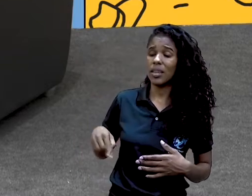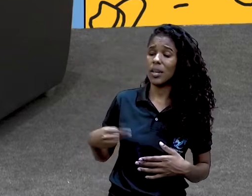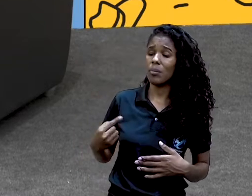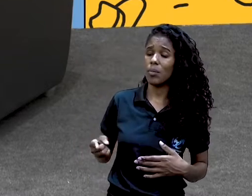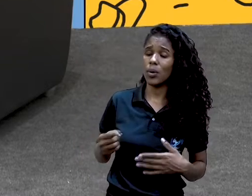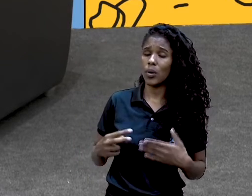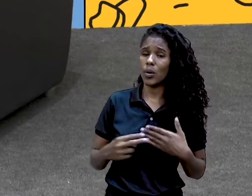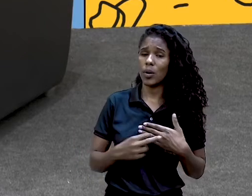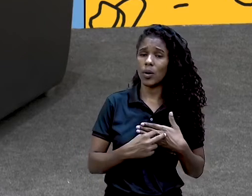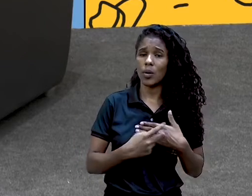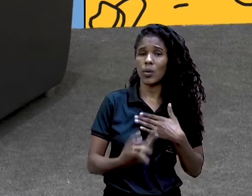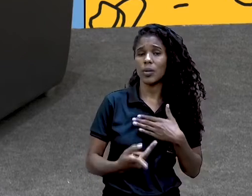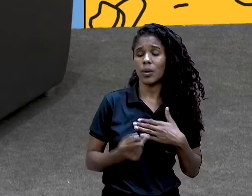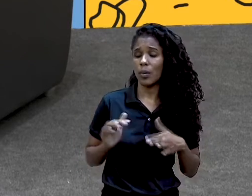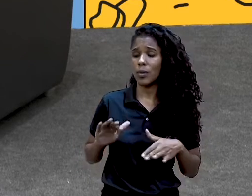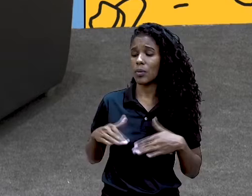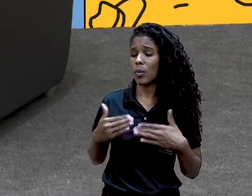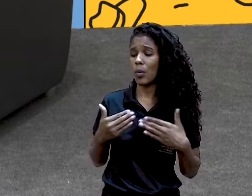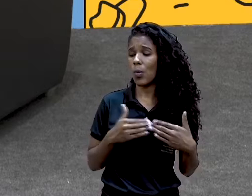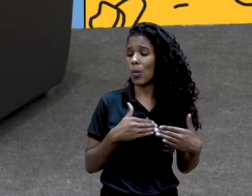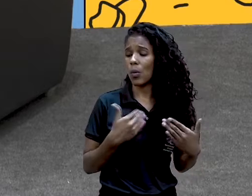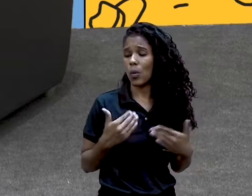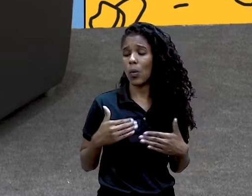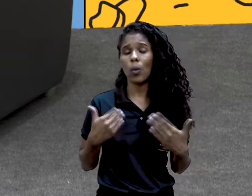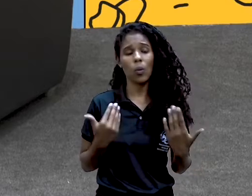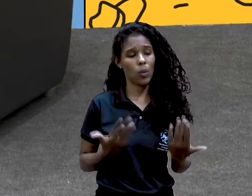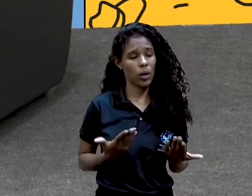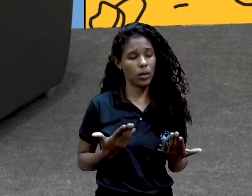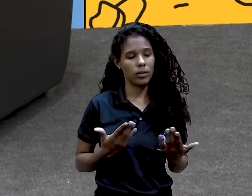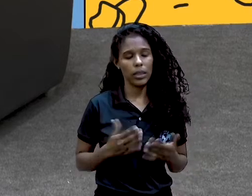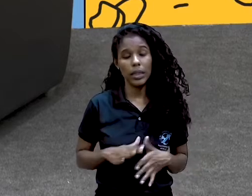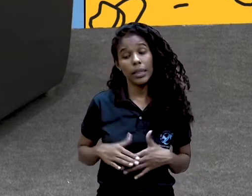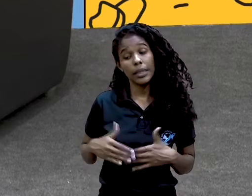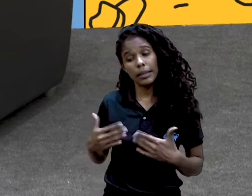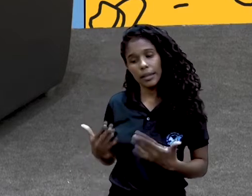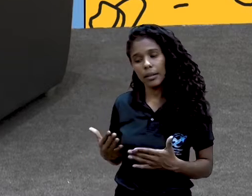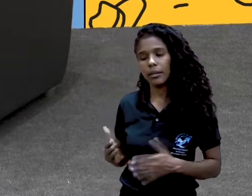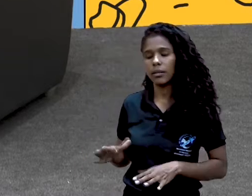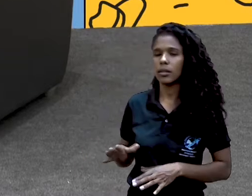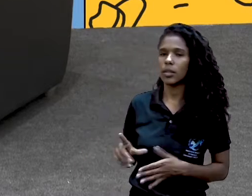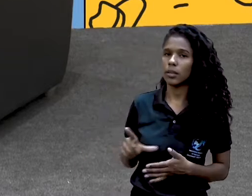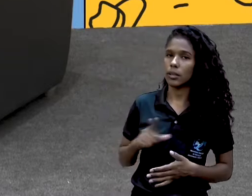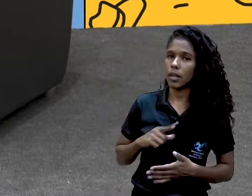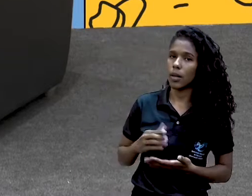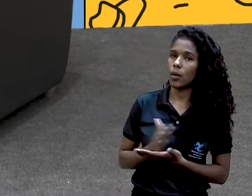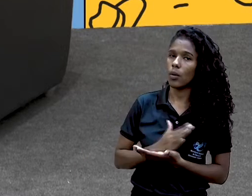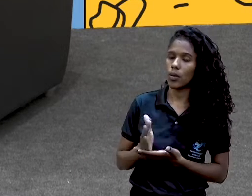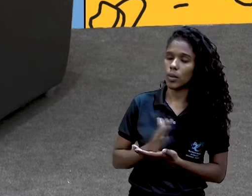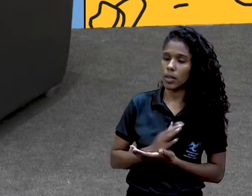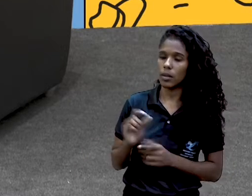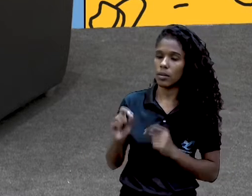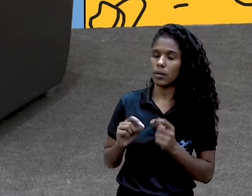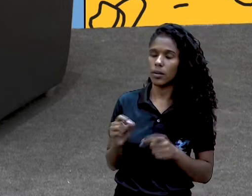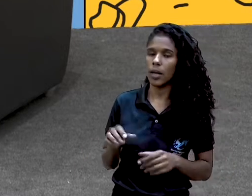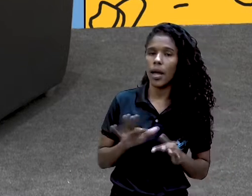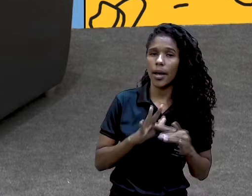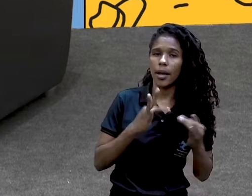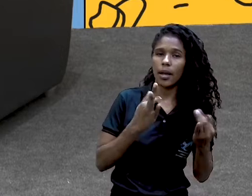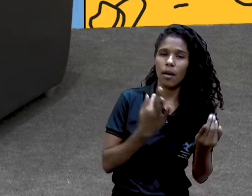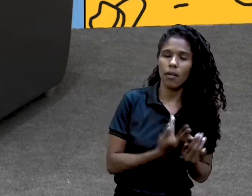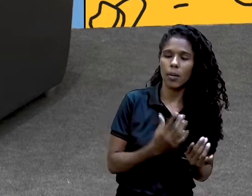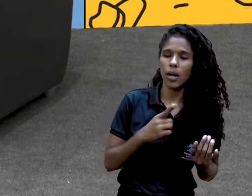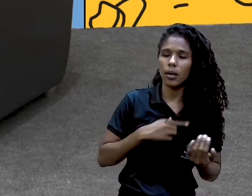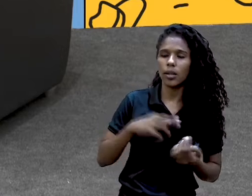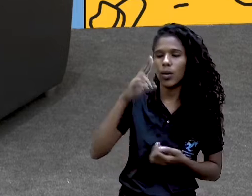deles sejam realizados através da criança, né? Continue sendo realizado por uma criança. Então, às vezes, o pai ou a mãe tem um